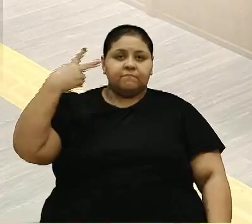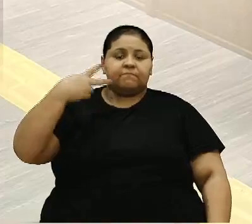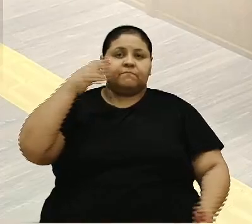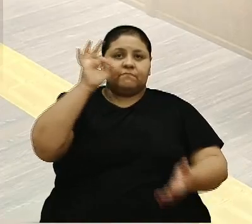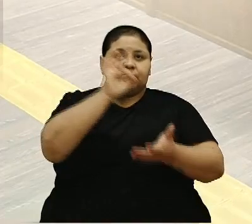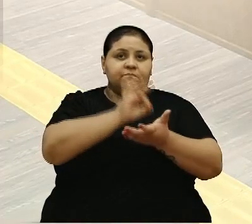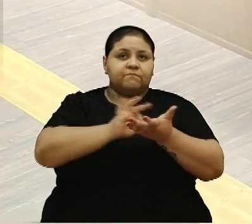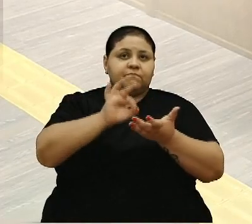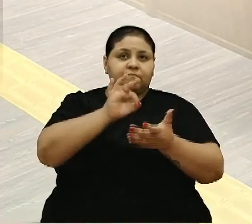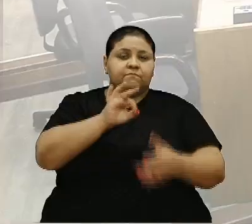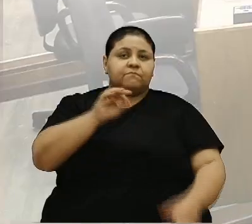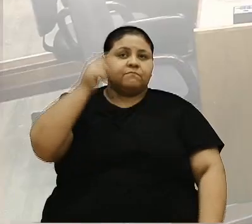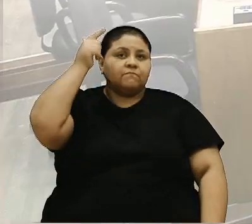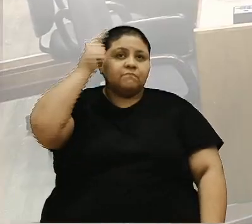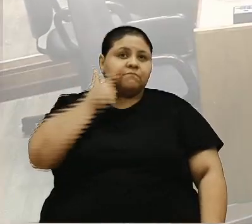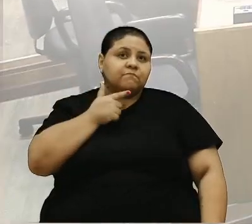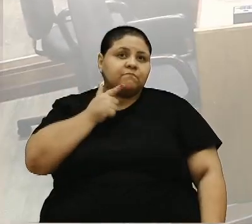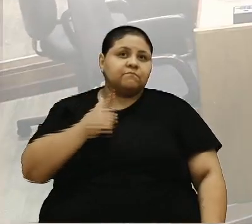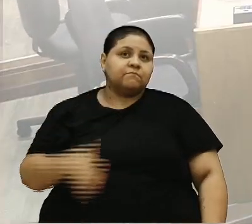Lucas Carniato.